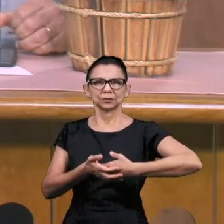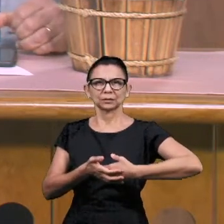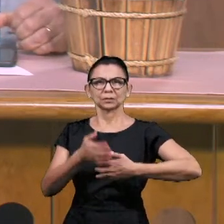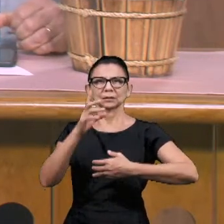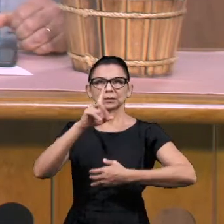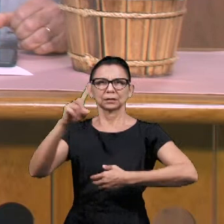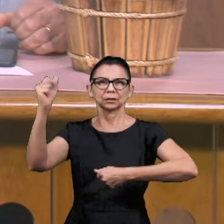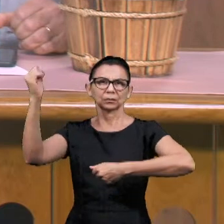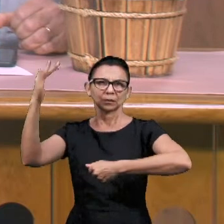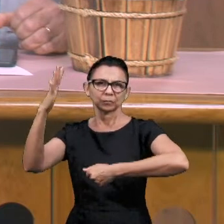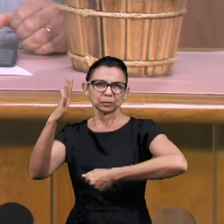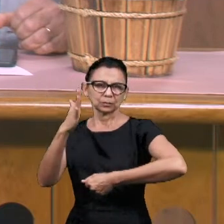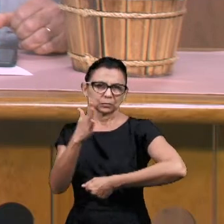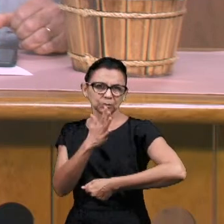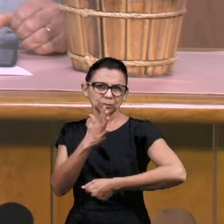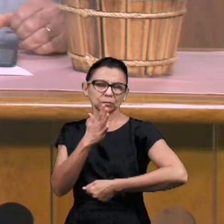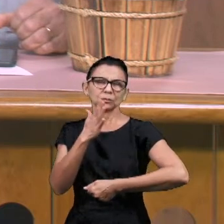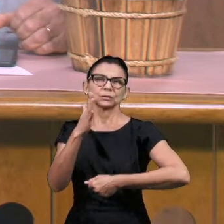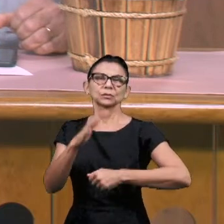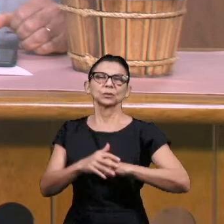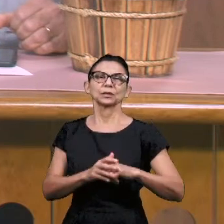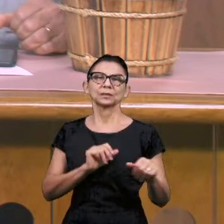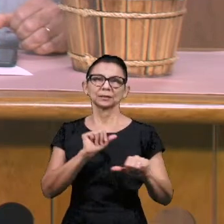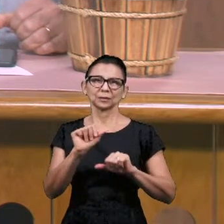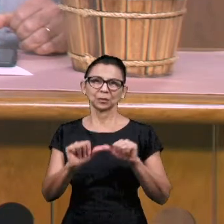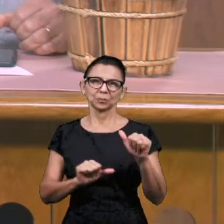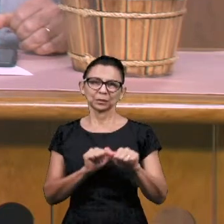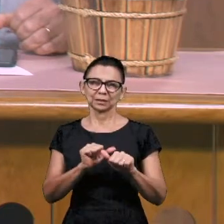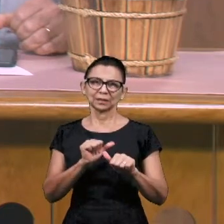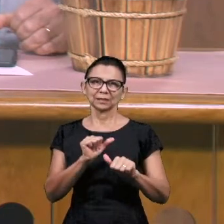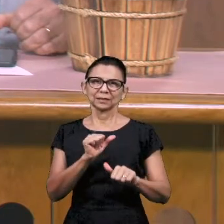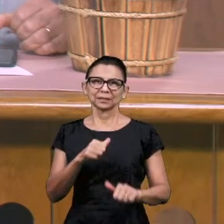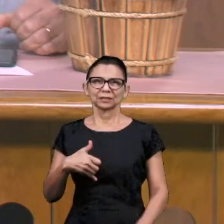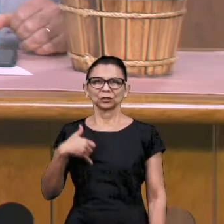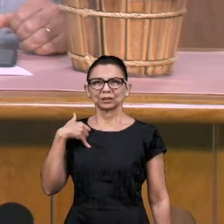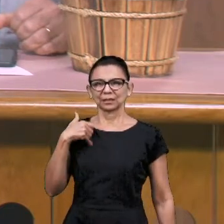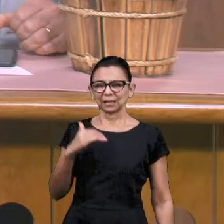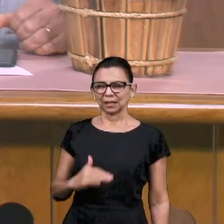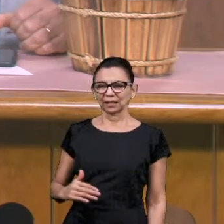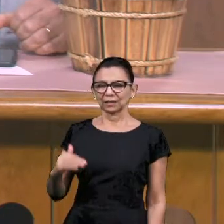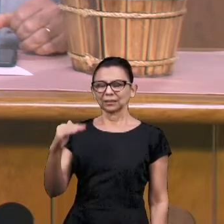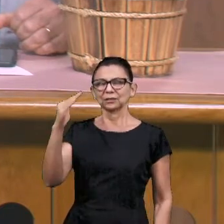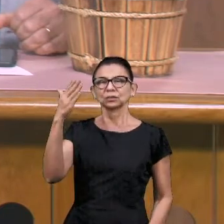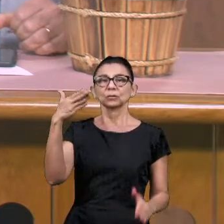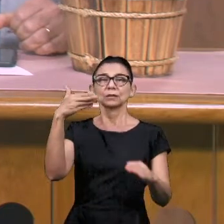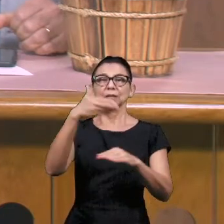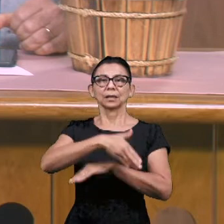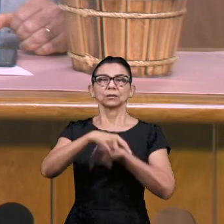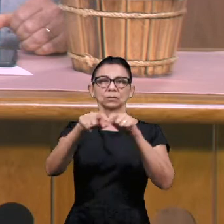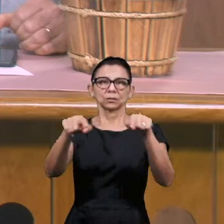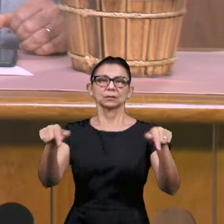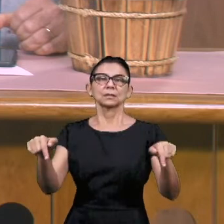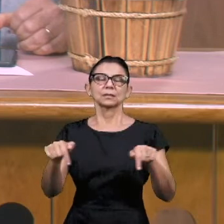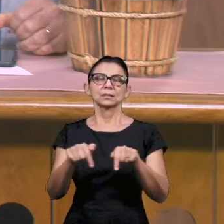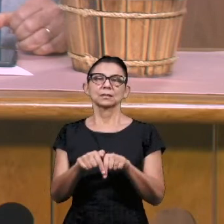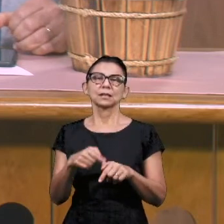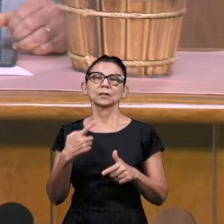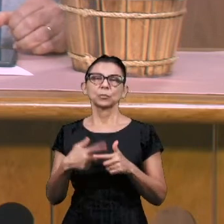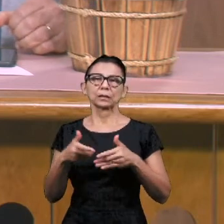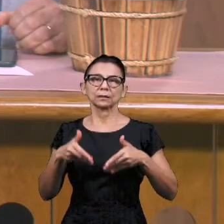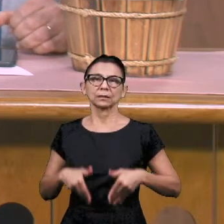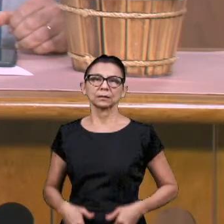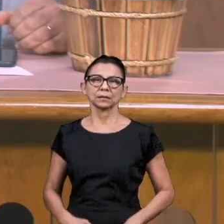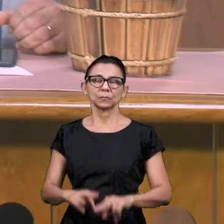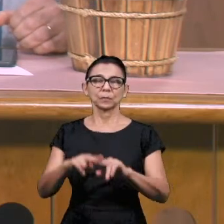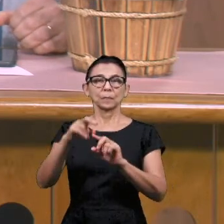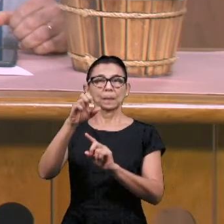abençoes também nesta promoção de classe, aquelas inclusive que estão sendo ingressadas a essa classe, porque nasceram debaixo da graça e do poder